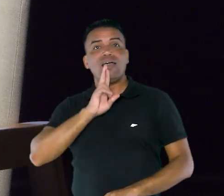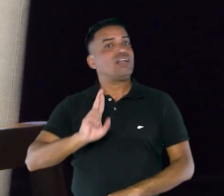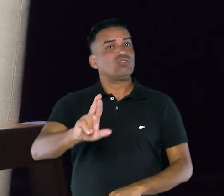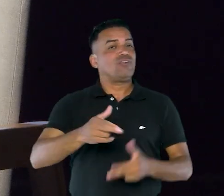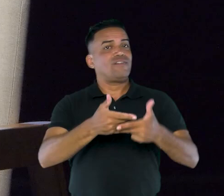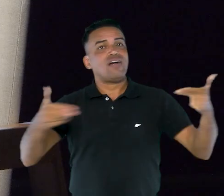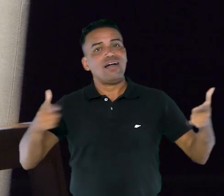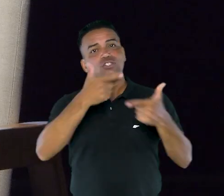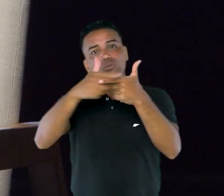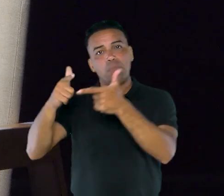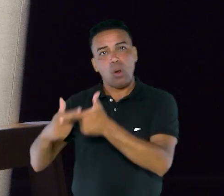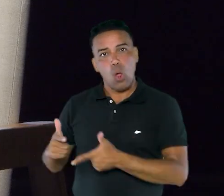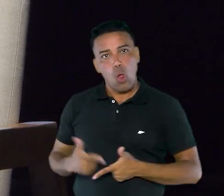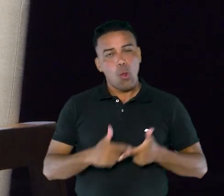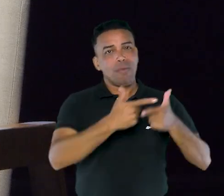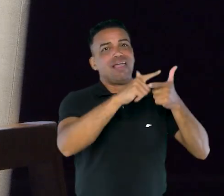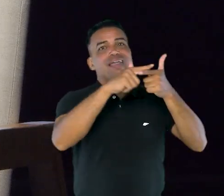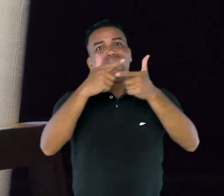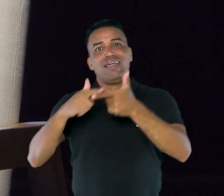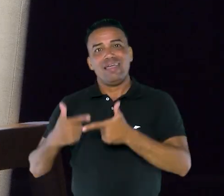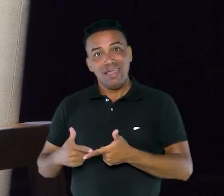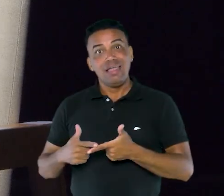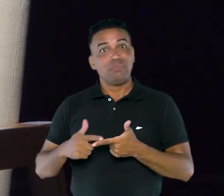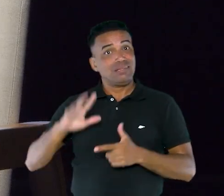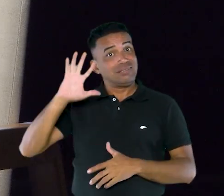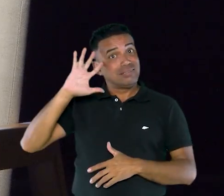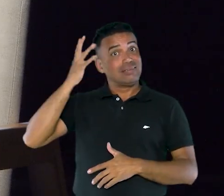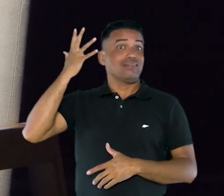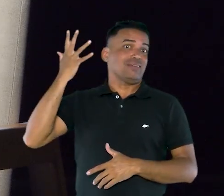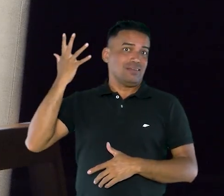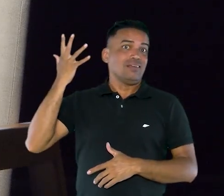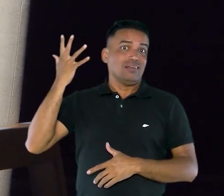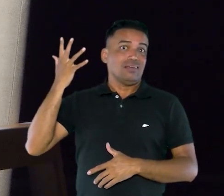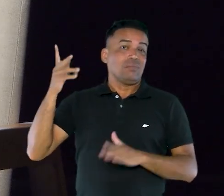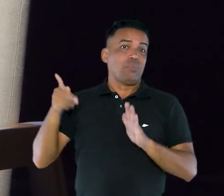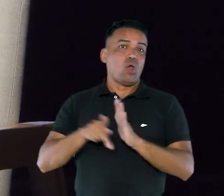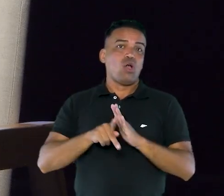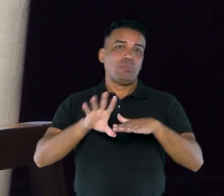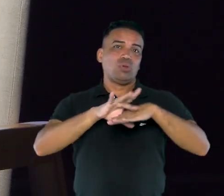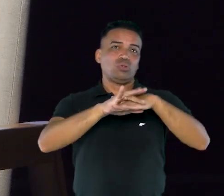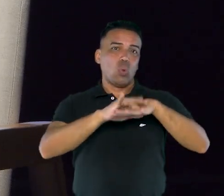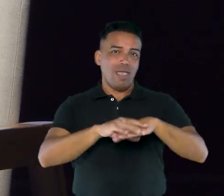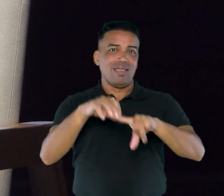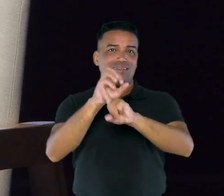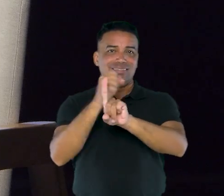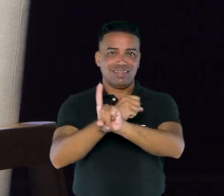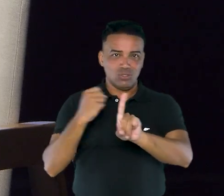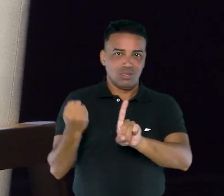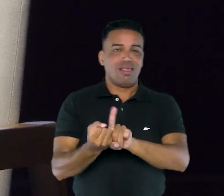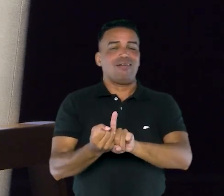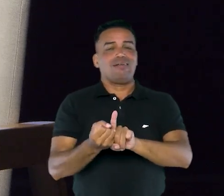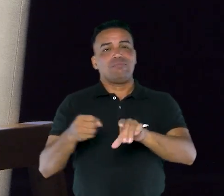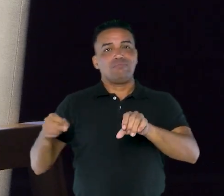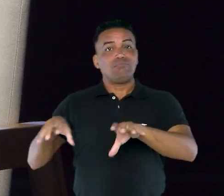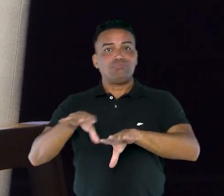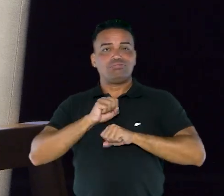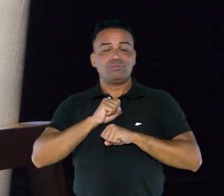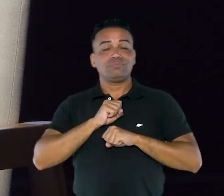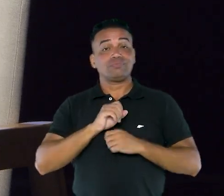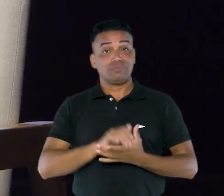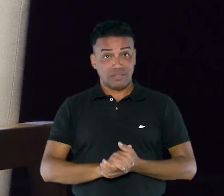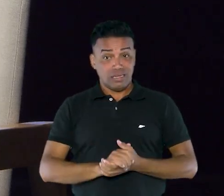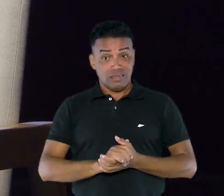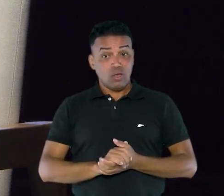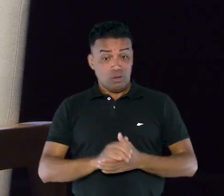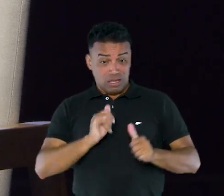de resolver uma série de problemas que são os causadores últimos desse adoecimento. E isso vale para a